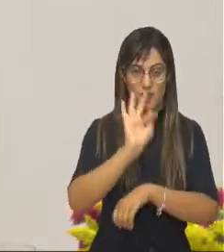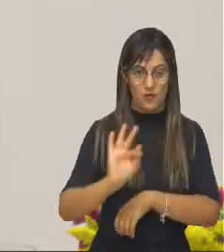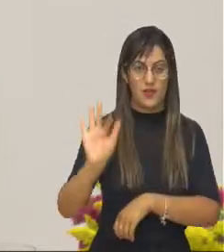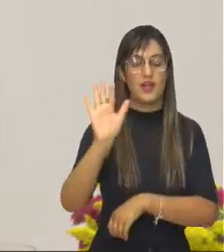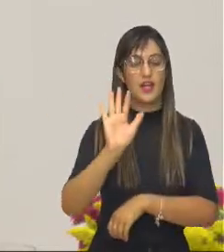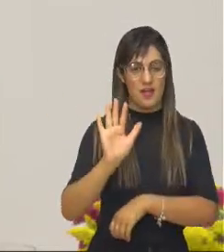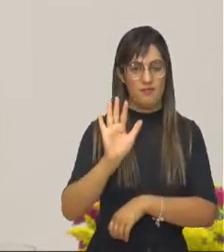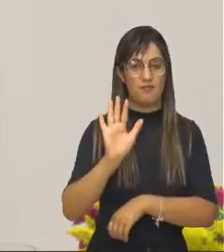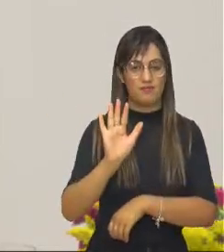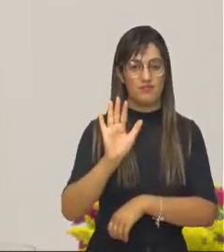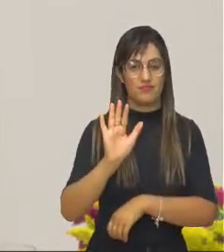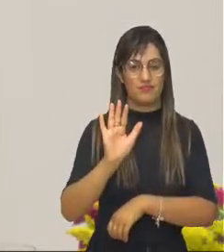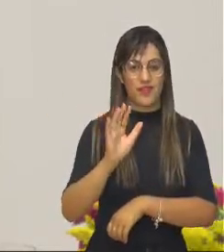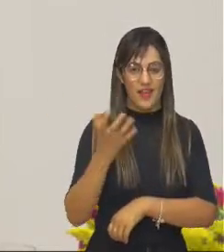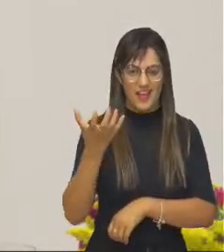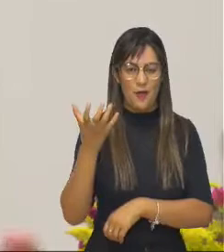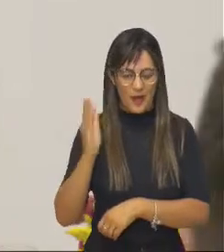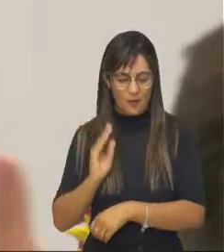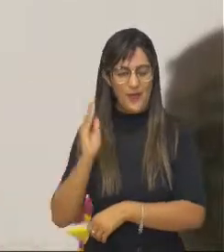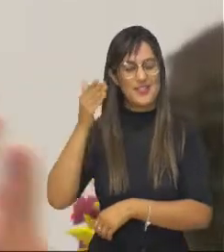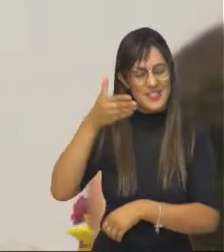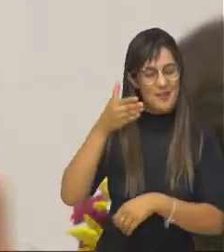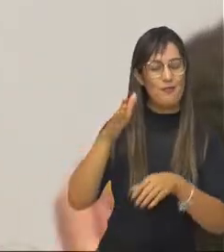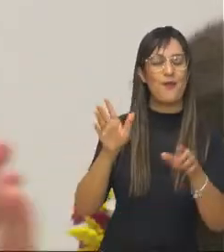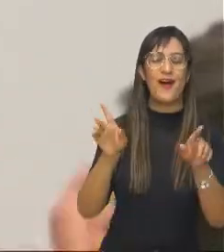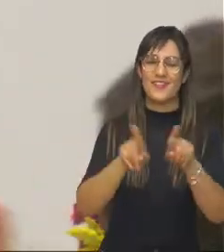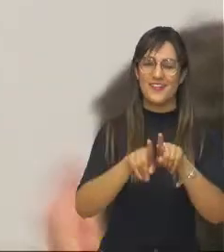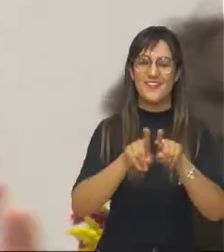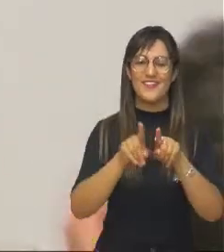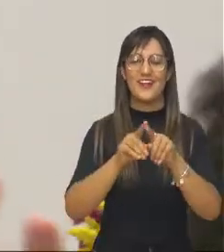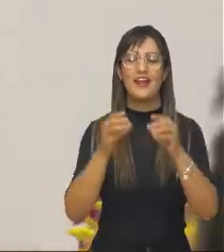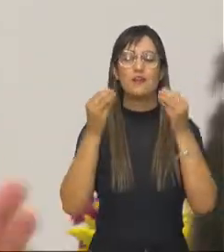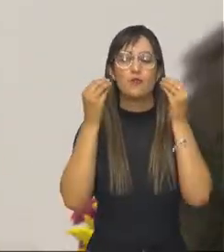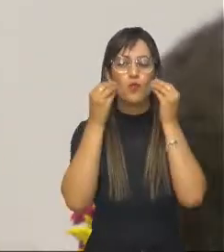E eu reivindico a minha participação também. Tá? Um beijo!